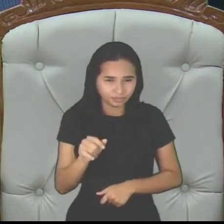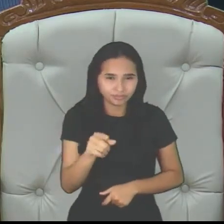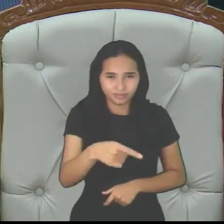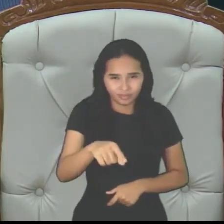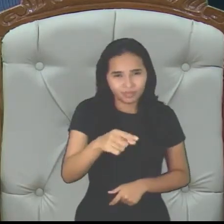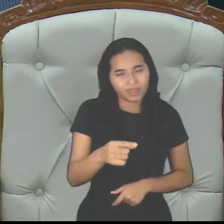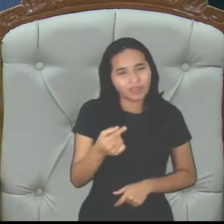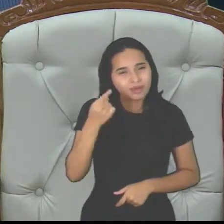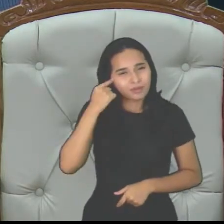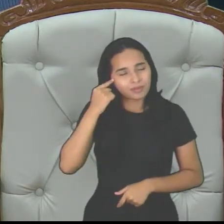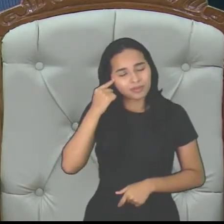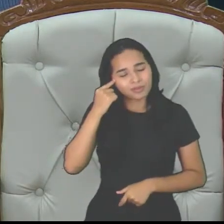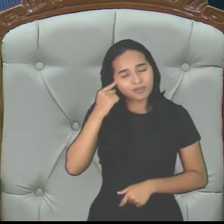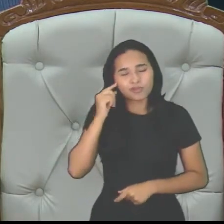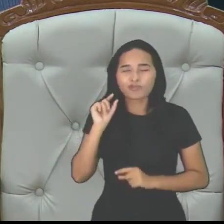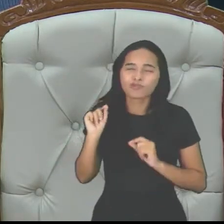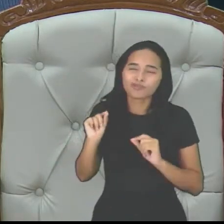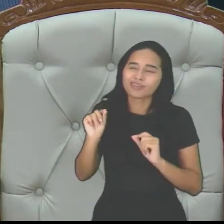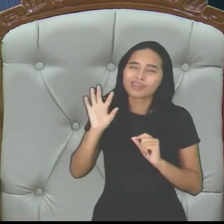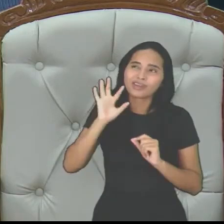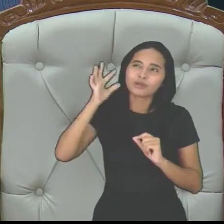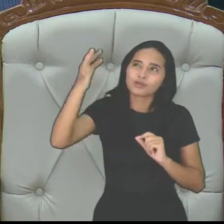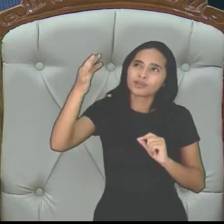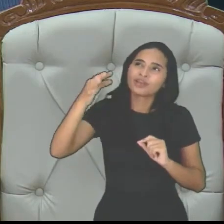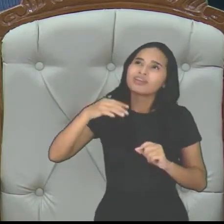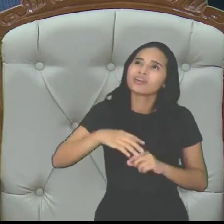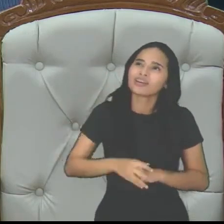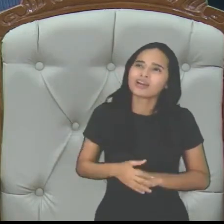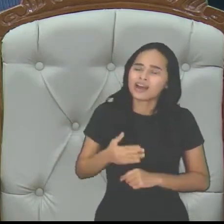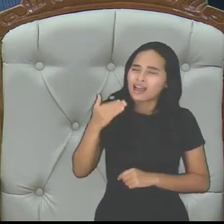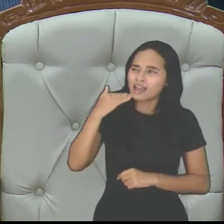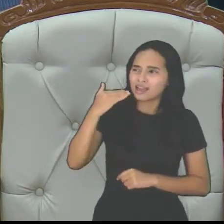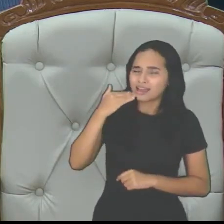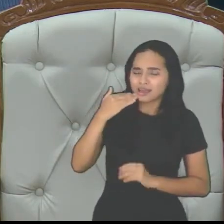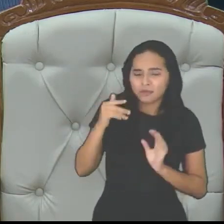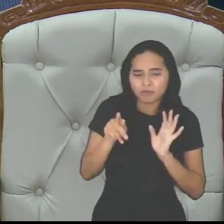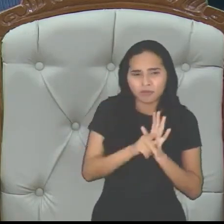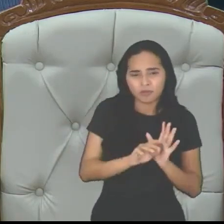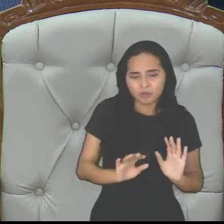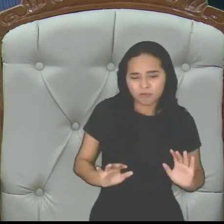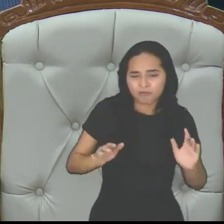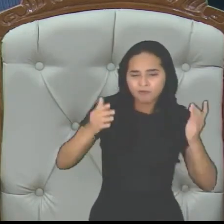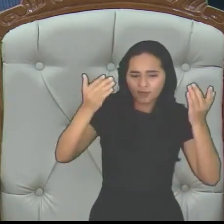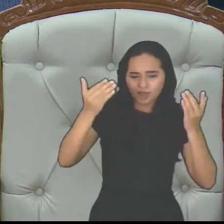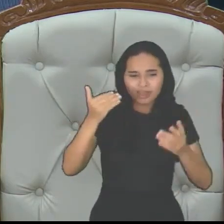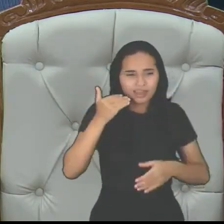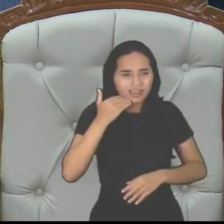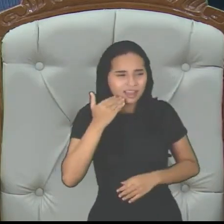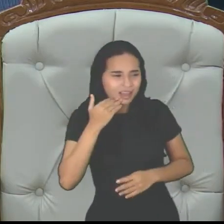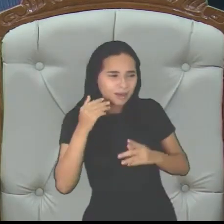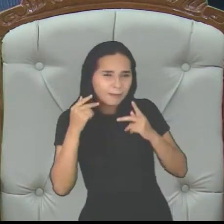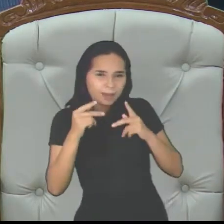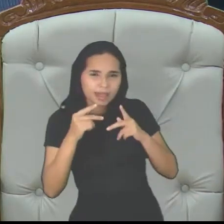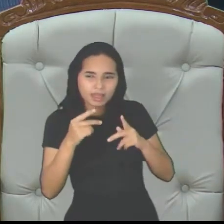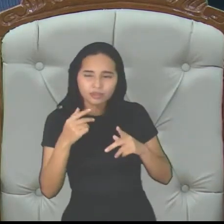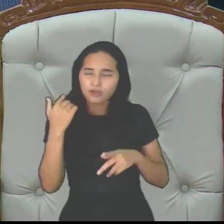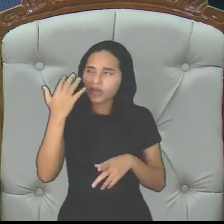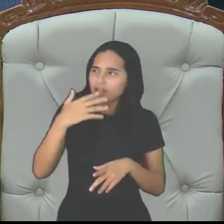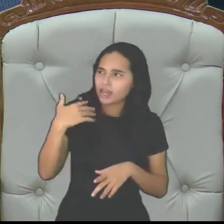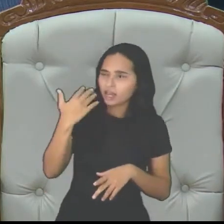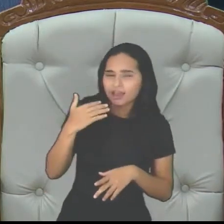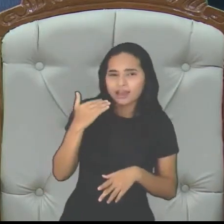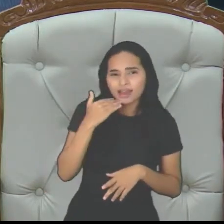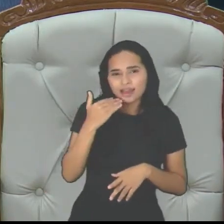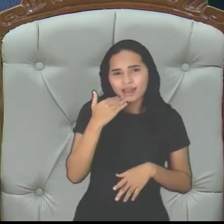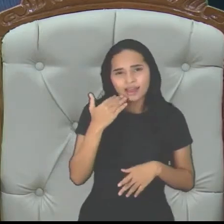o que está acontecendo. O defeito está na festa, o defeito está no pregador, está no cantor, o